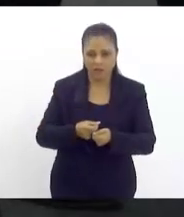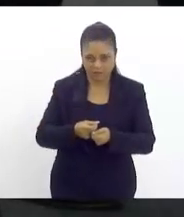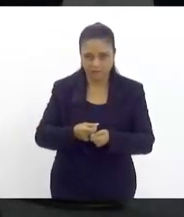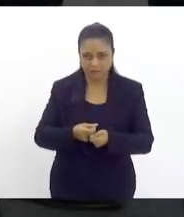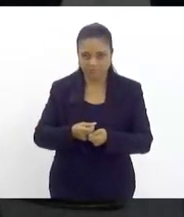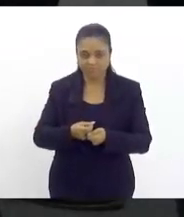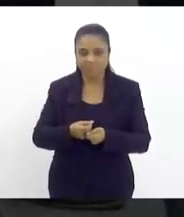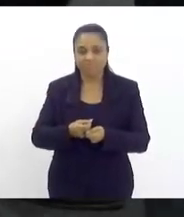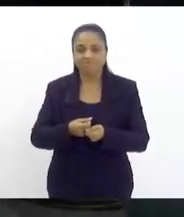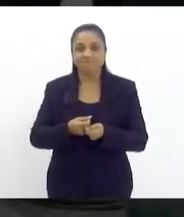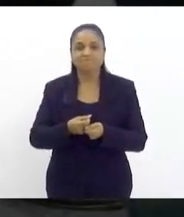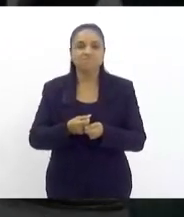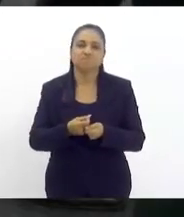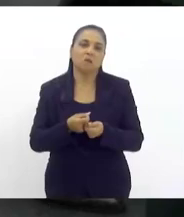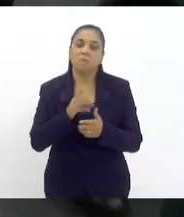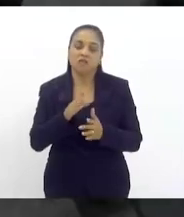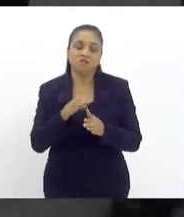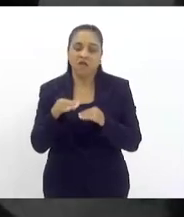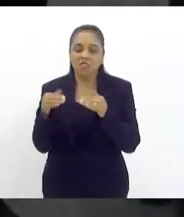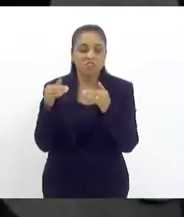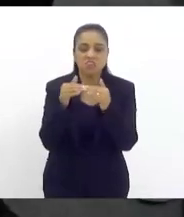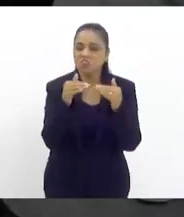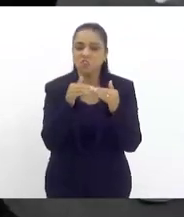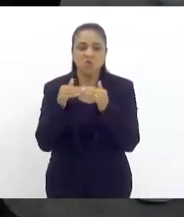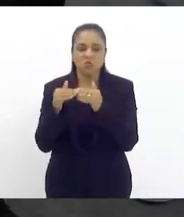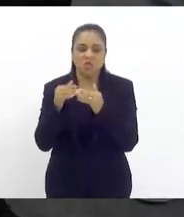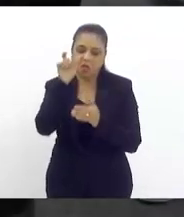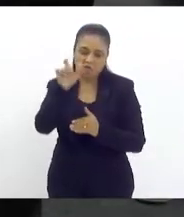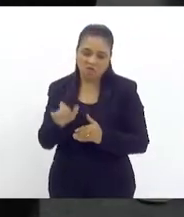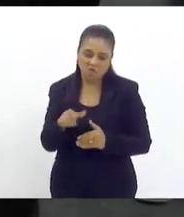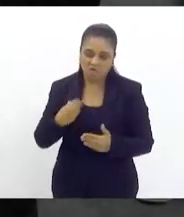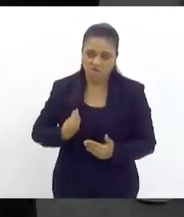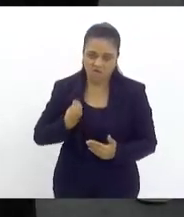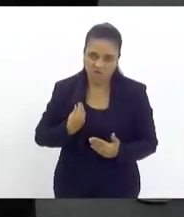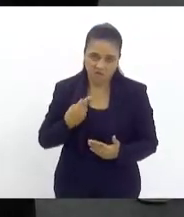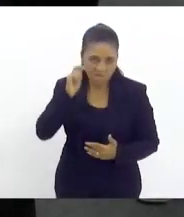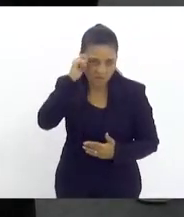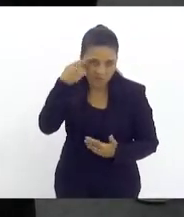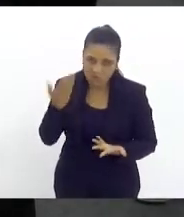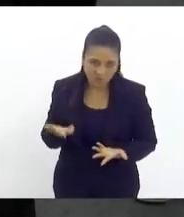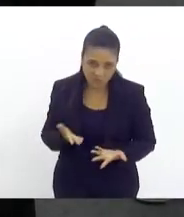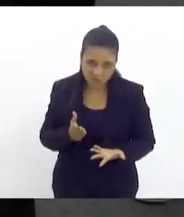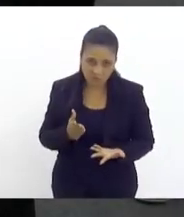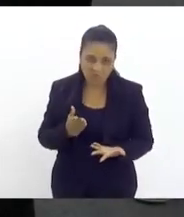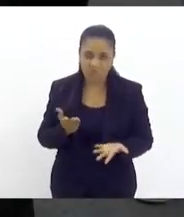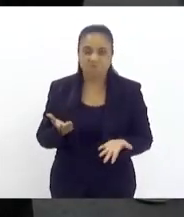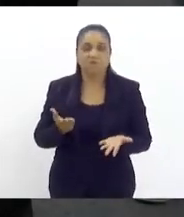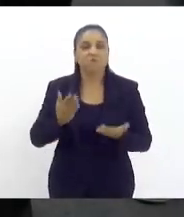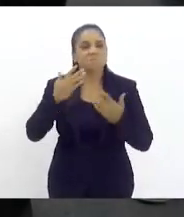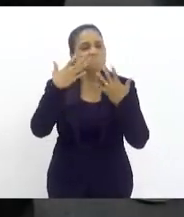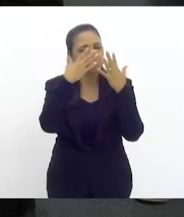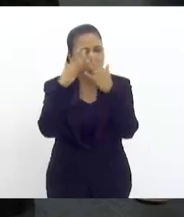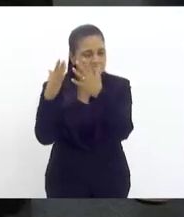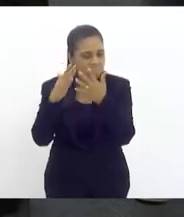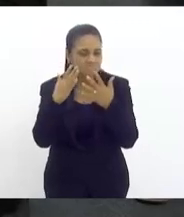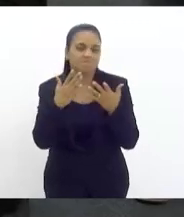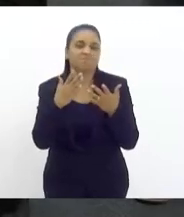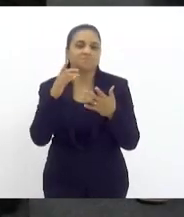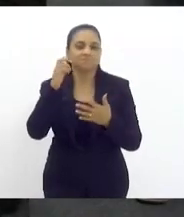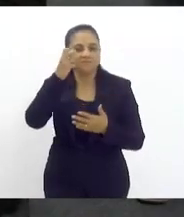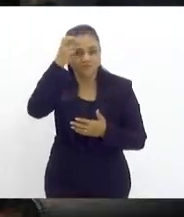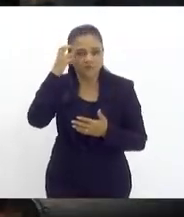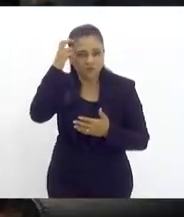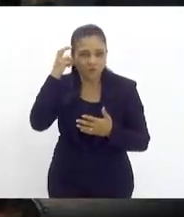de tudo, não vai negociar com a vida de pretos todos os dias. Então, parabéns, Verônica, parabéns,